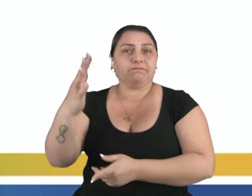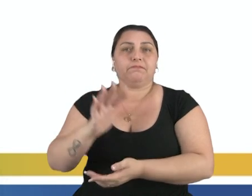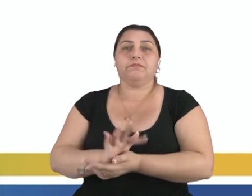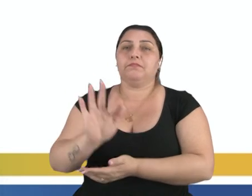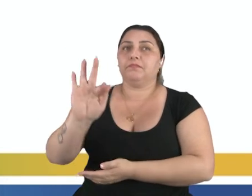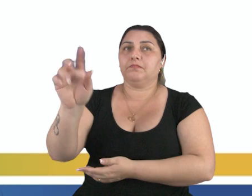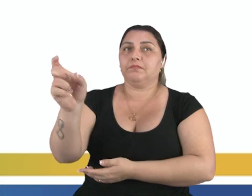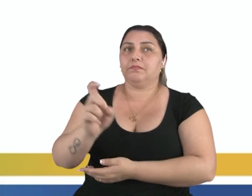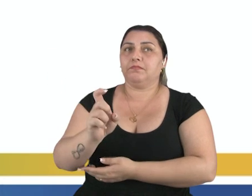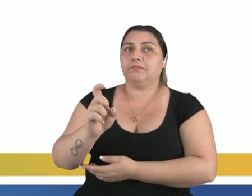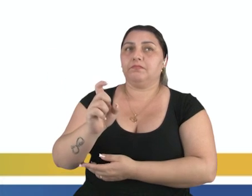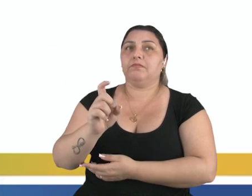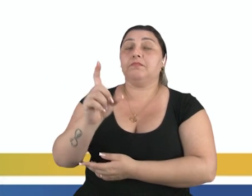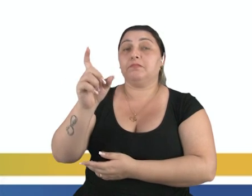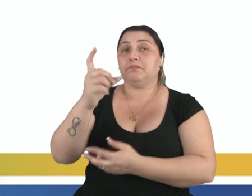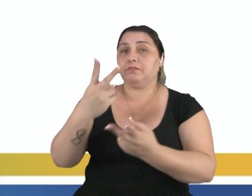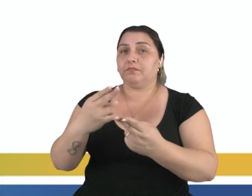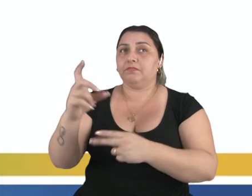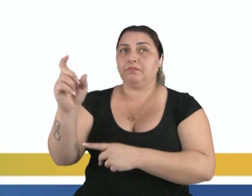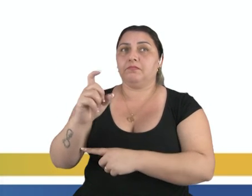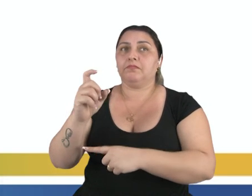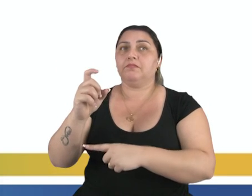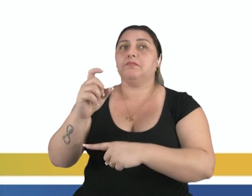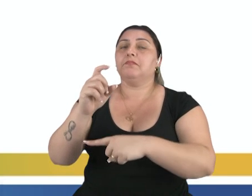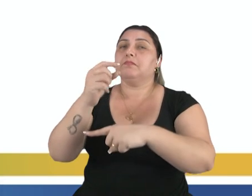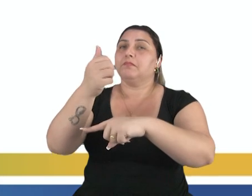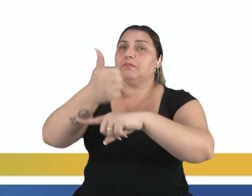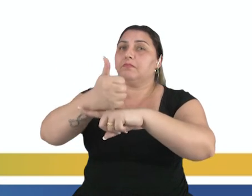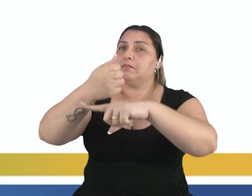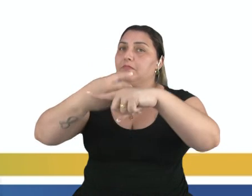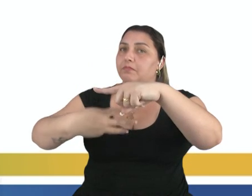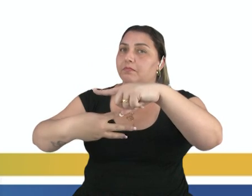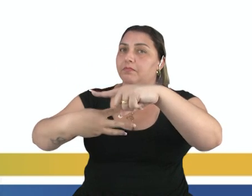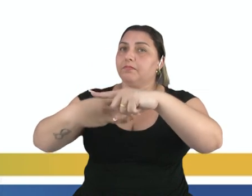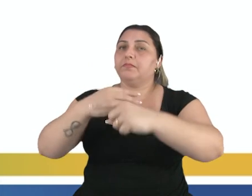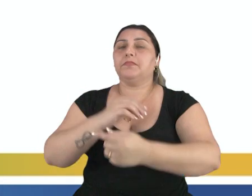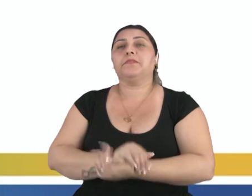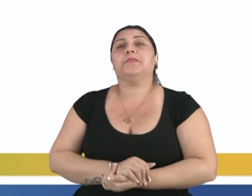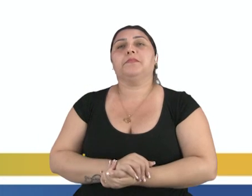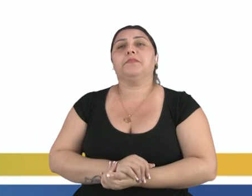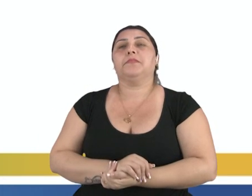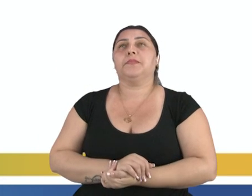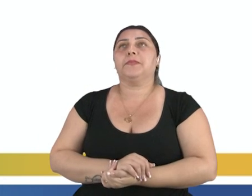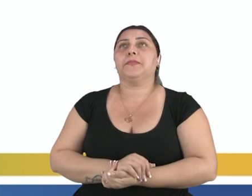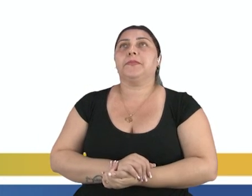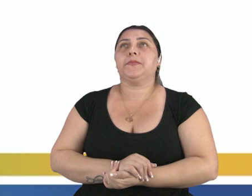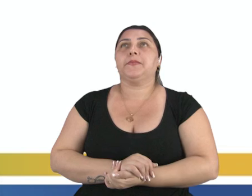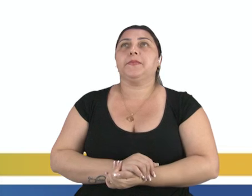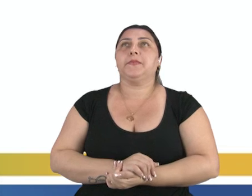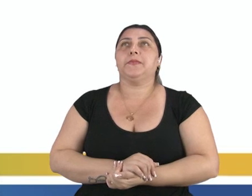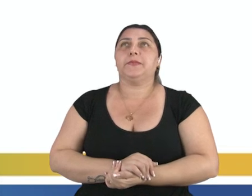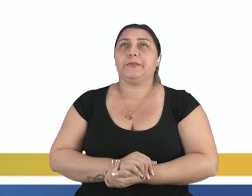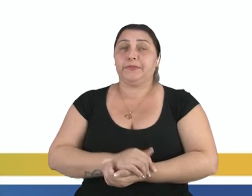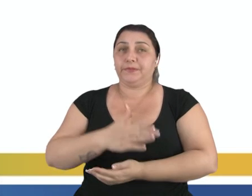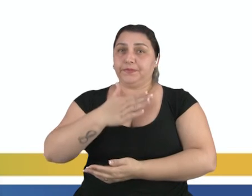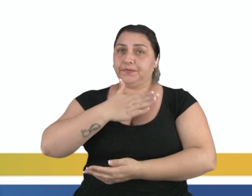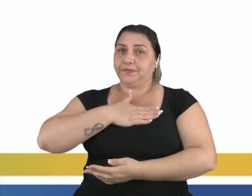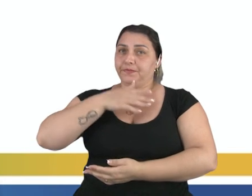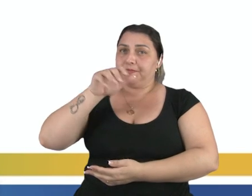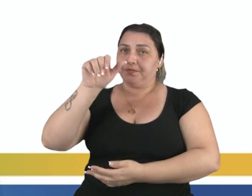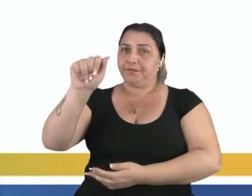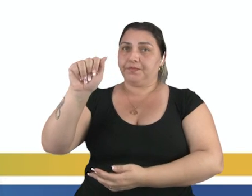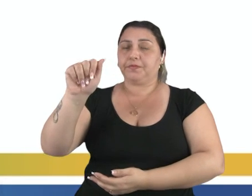mais 1/3. Então, nesse caso, o meu A ele tem valor 1 e o meu